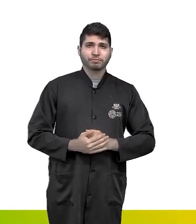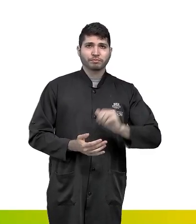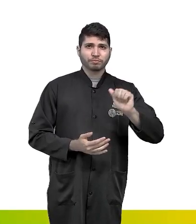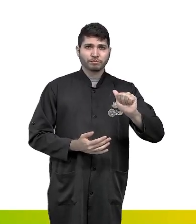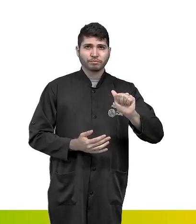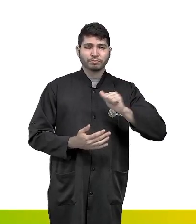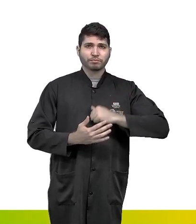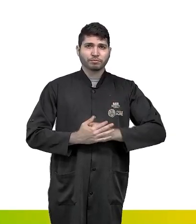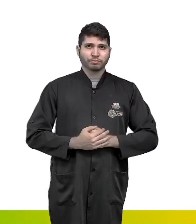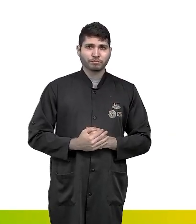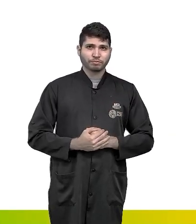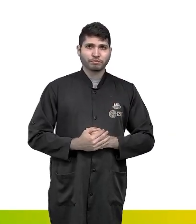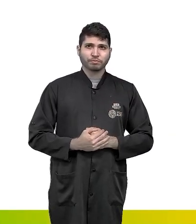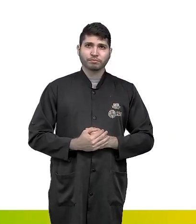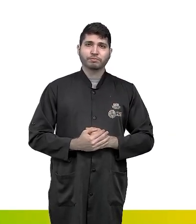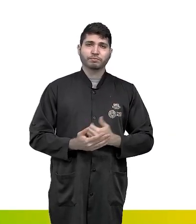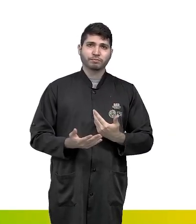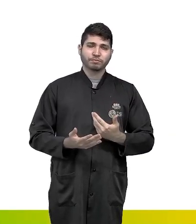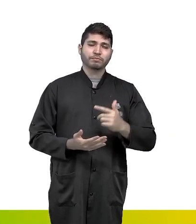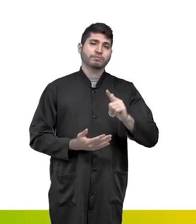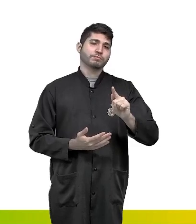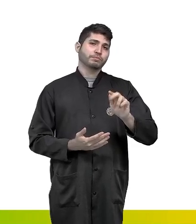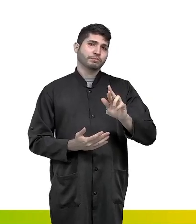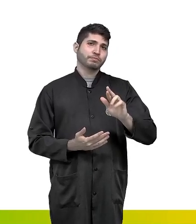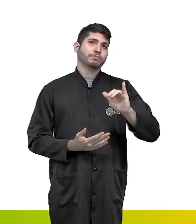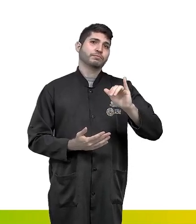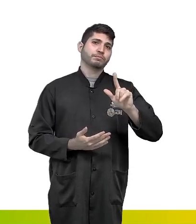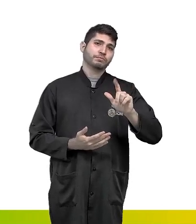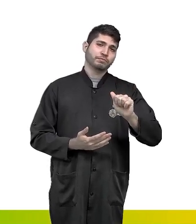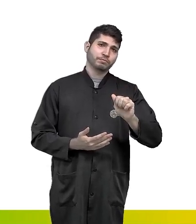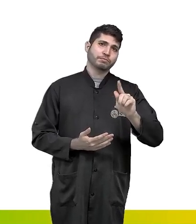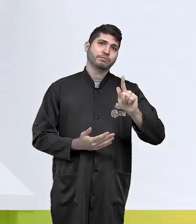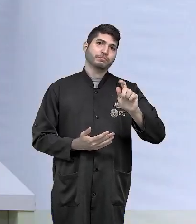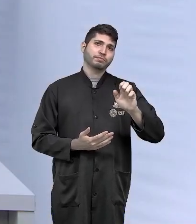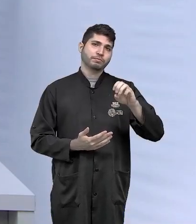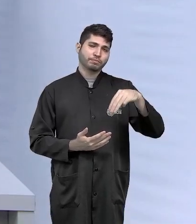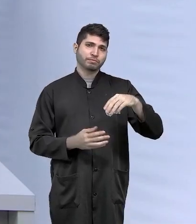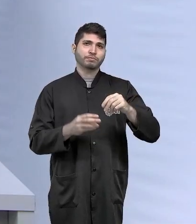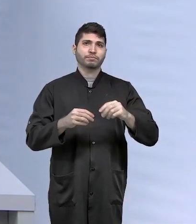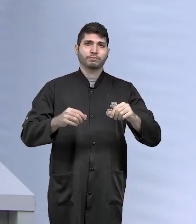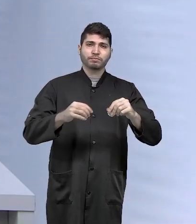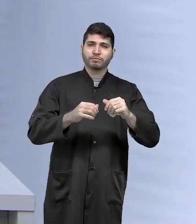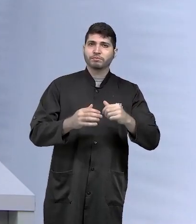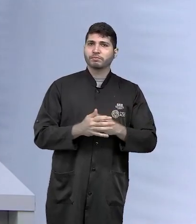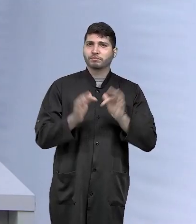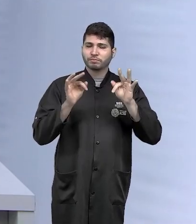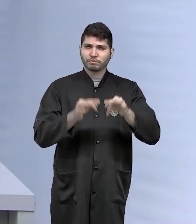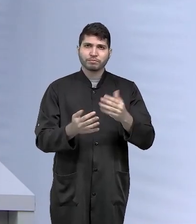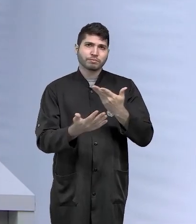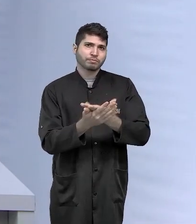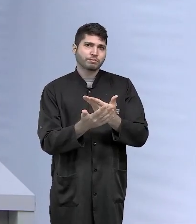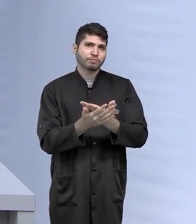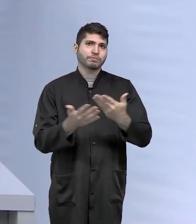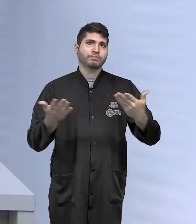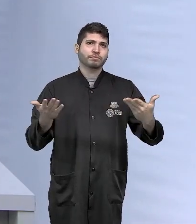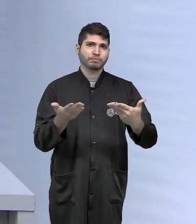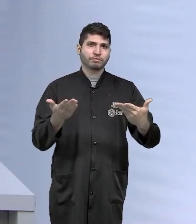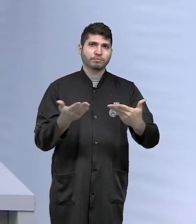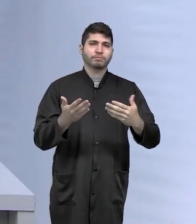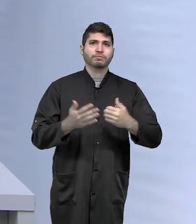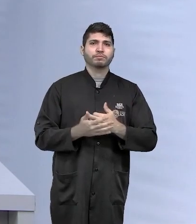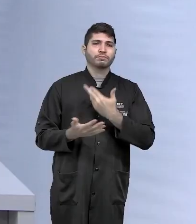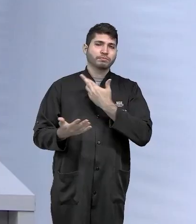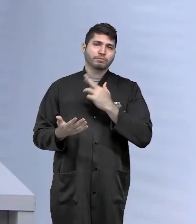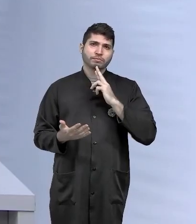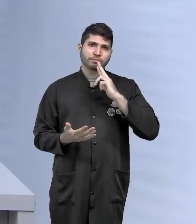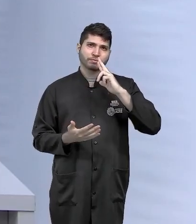A. A grilagem de terras. Essa foi a nossa aula de hoje. Aqui está o